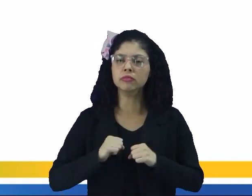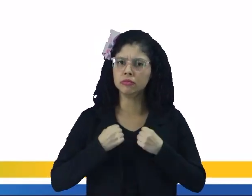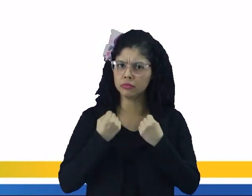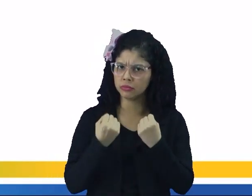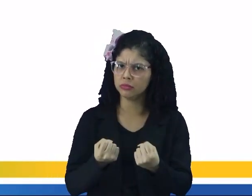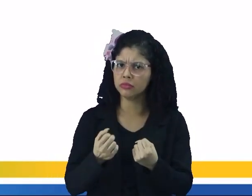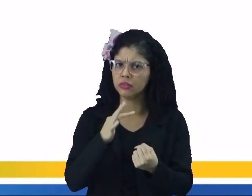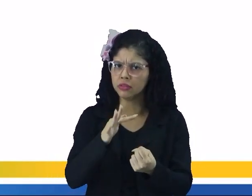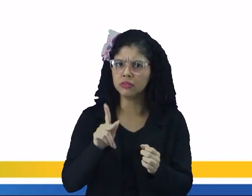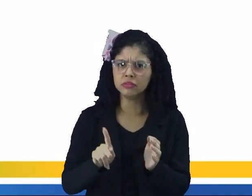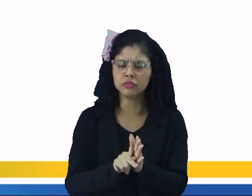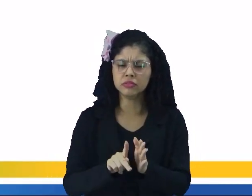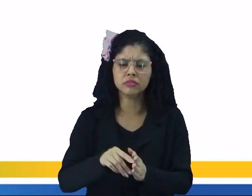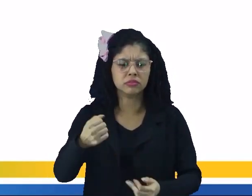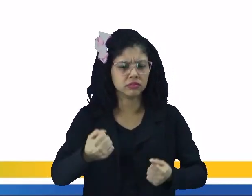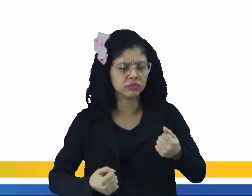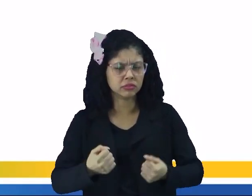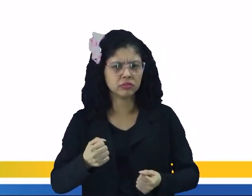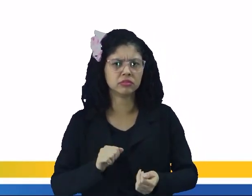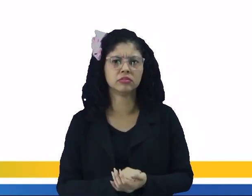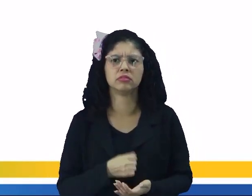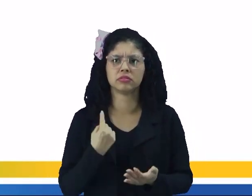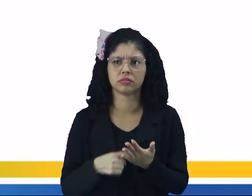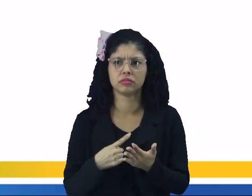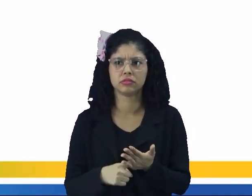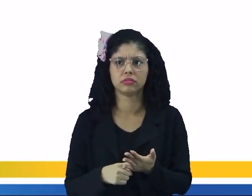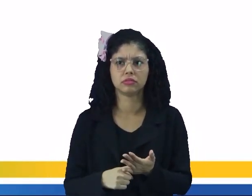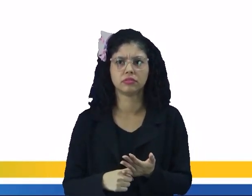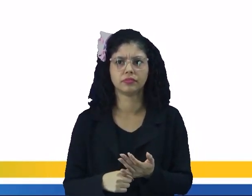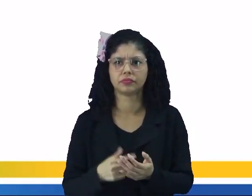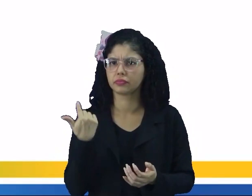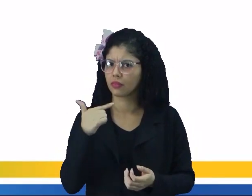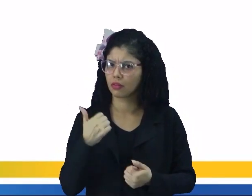força F sendo aplicada no carro. Considerando que